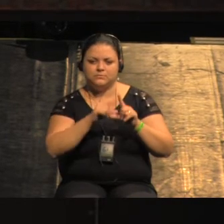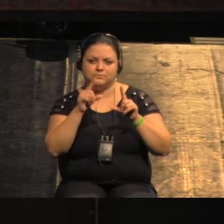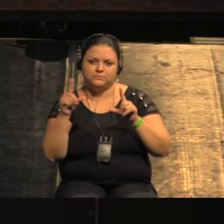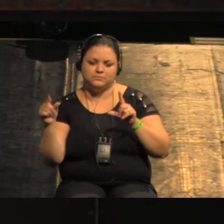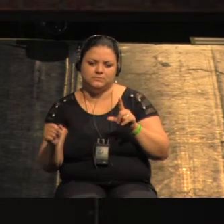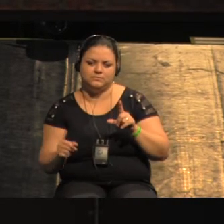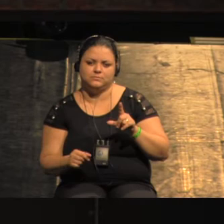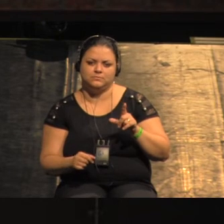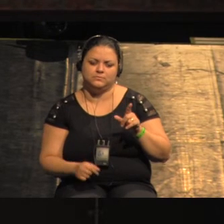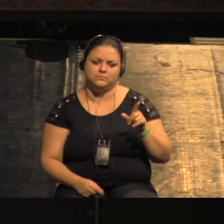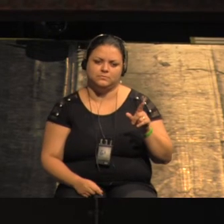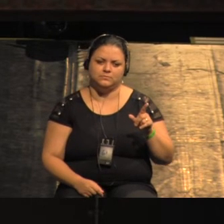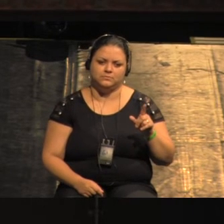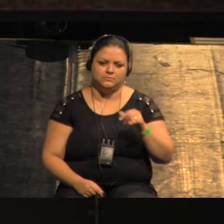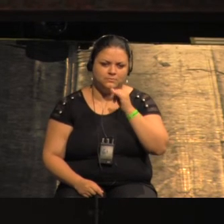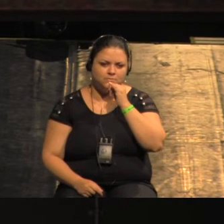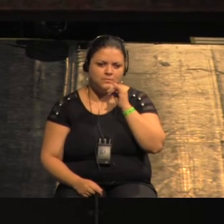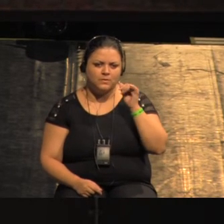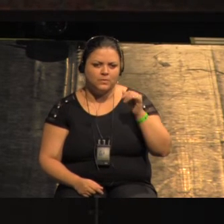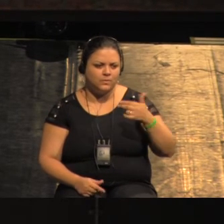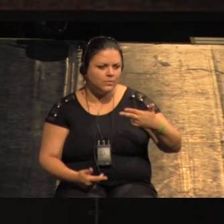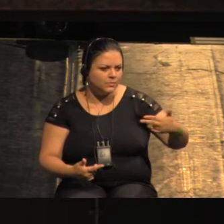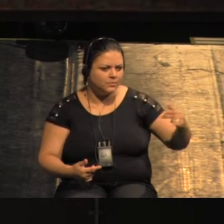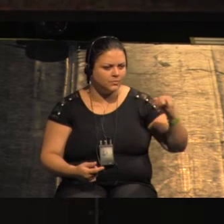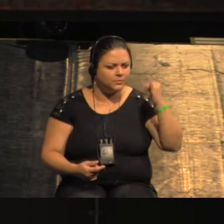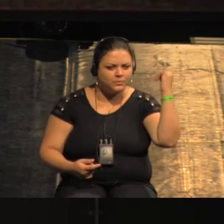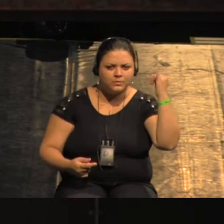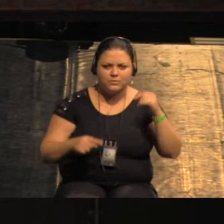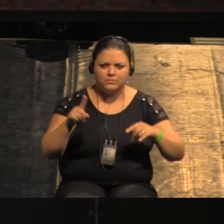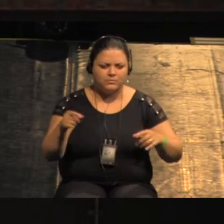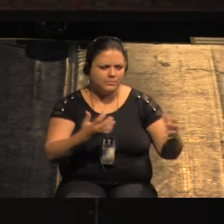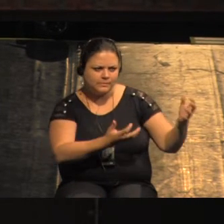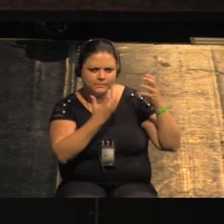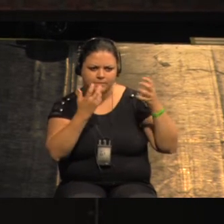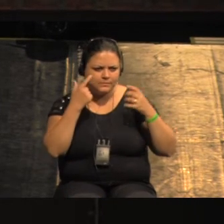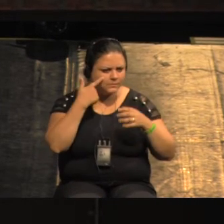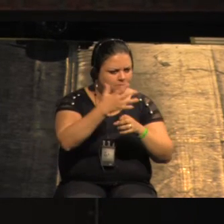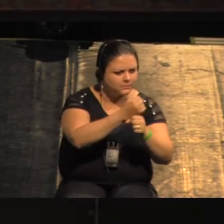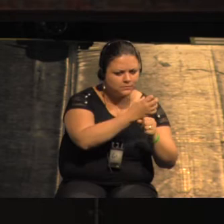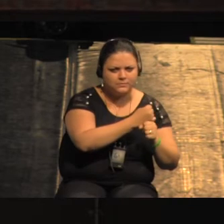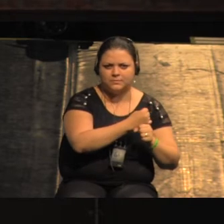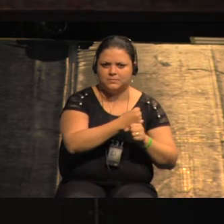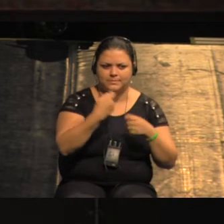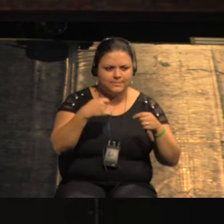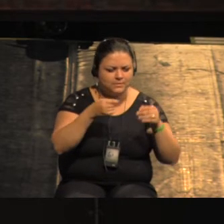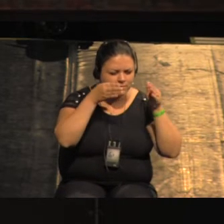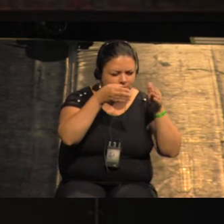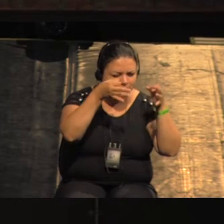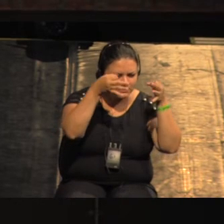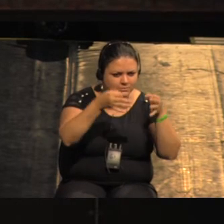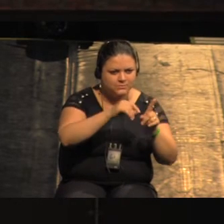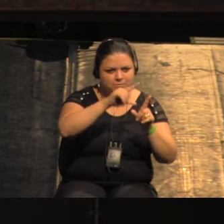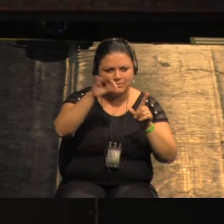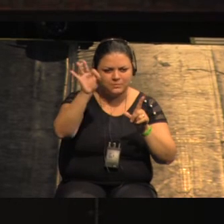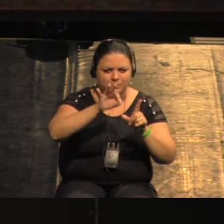jeito, os indicadores de questões sensíveis não devem sofrer pressões